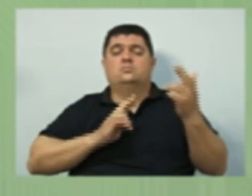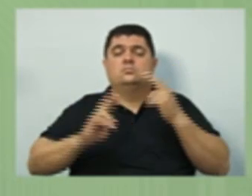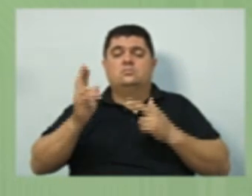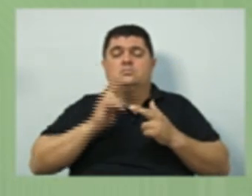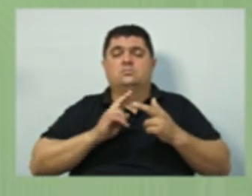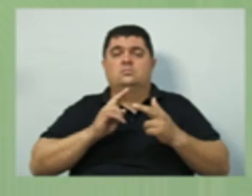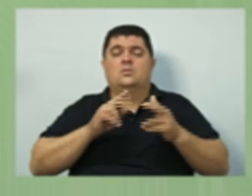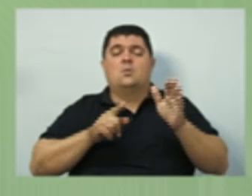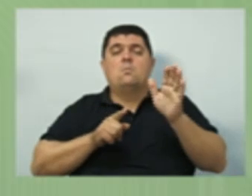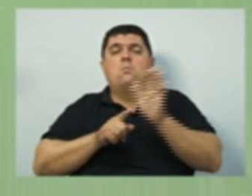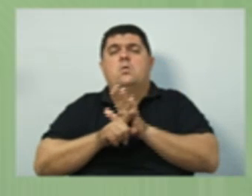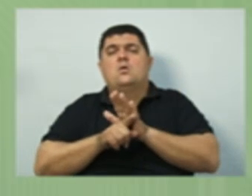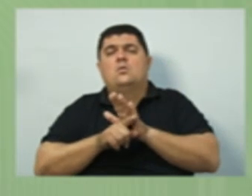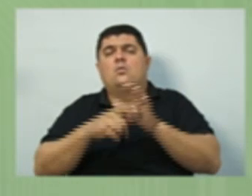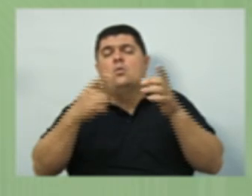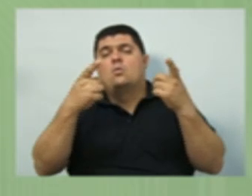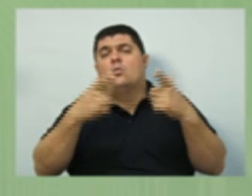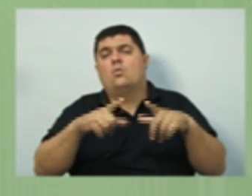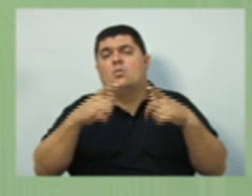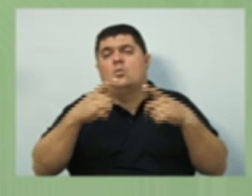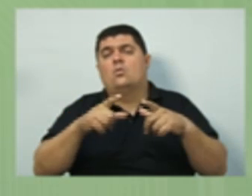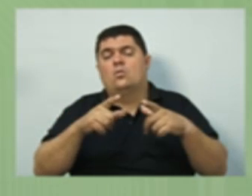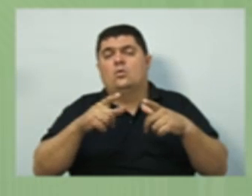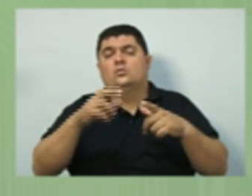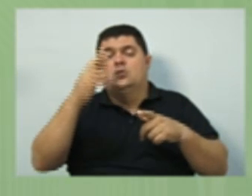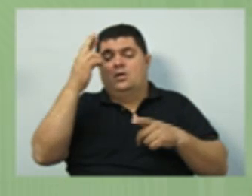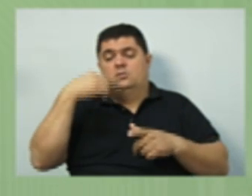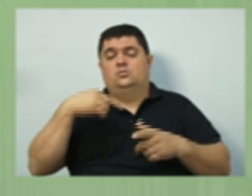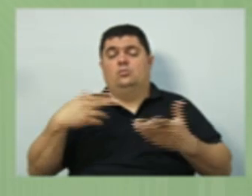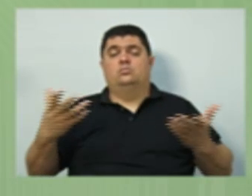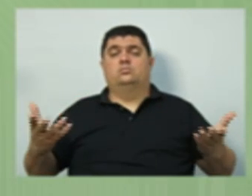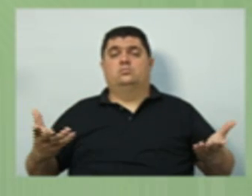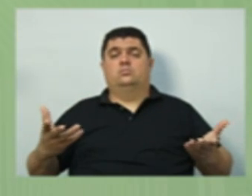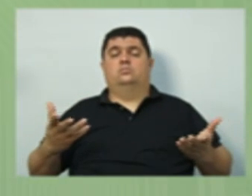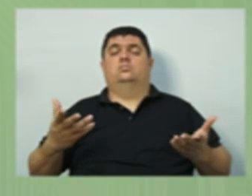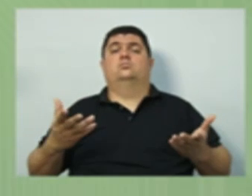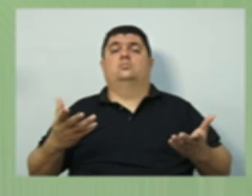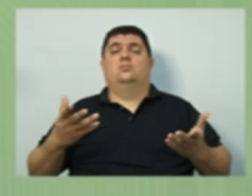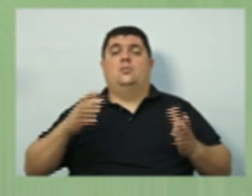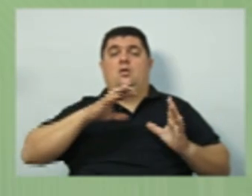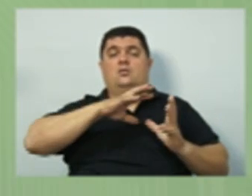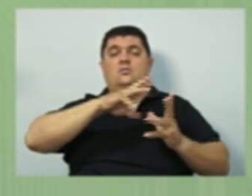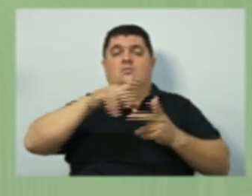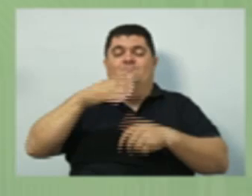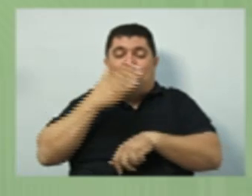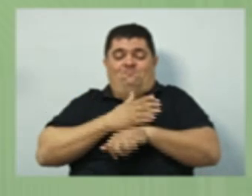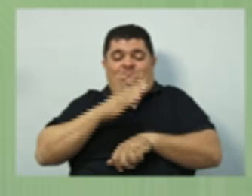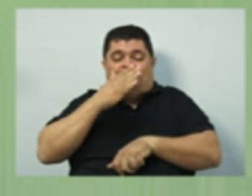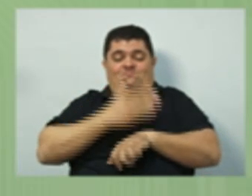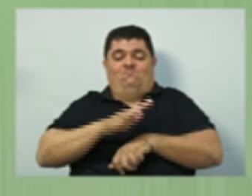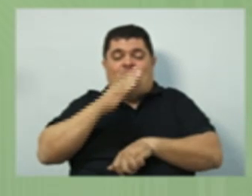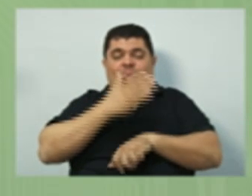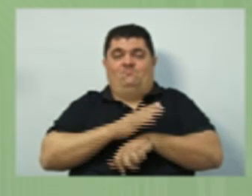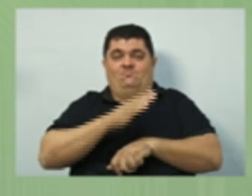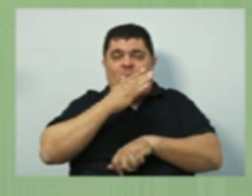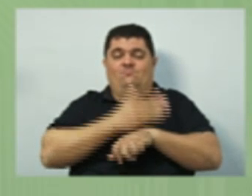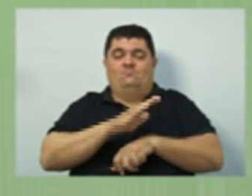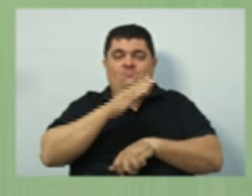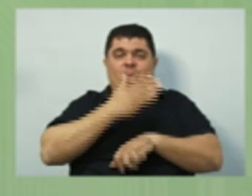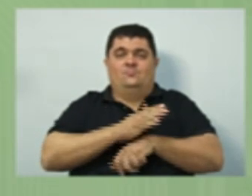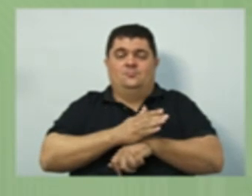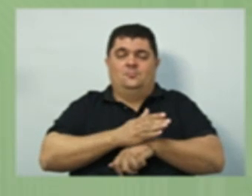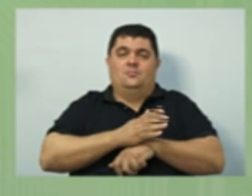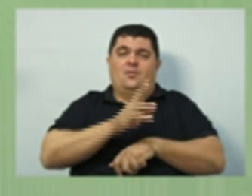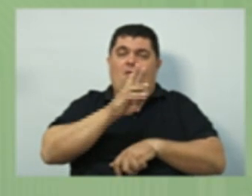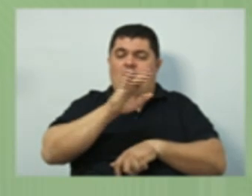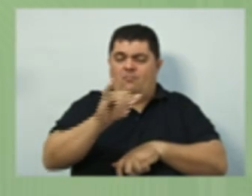da pergunta de onde vem a nossa razão. Vem do mundo da prática. A prática é